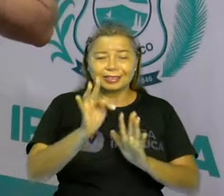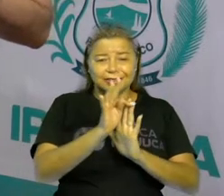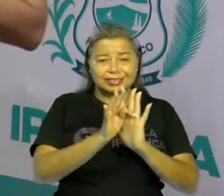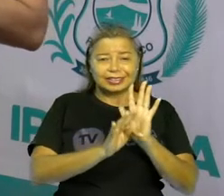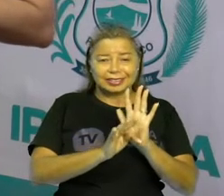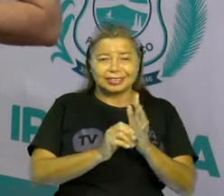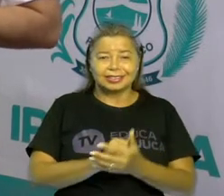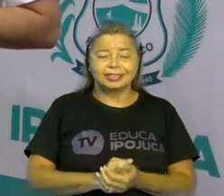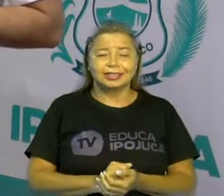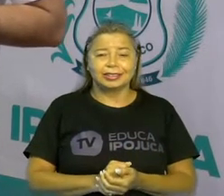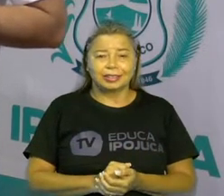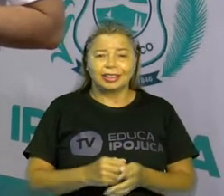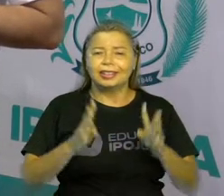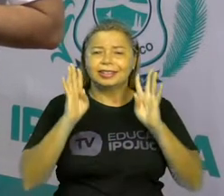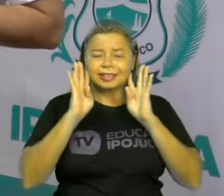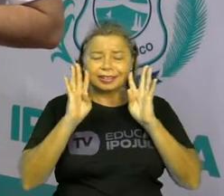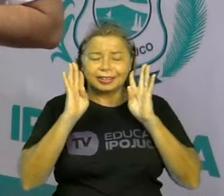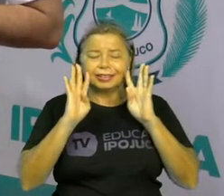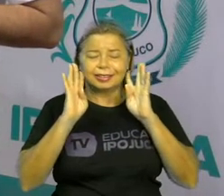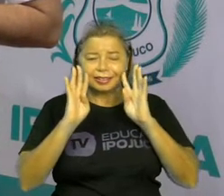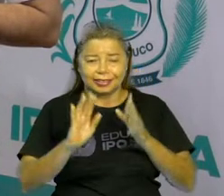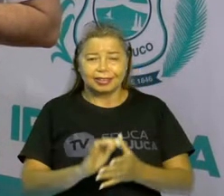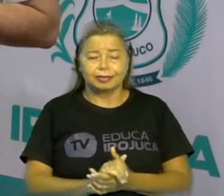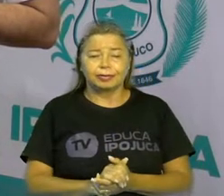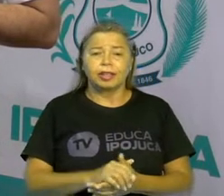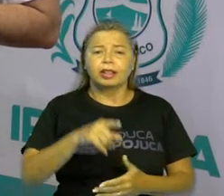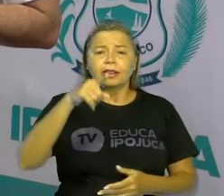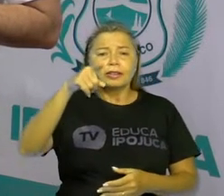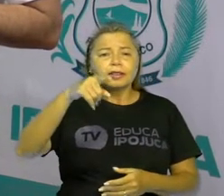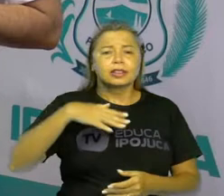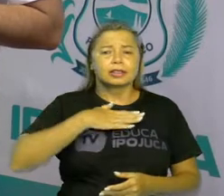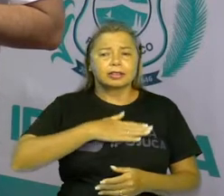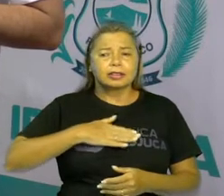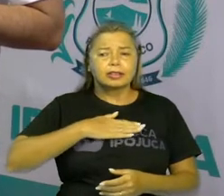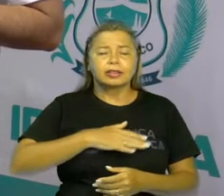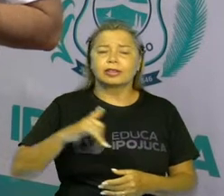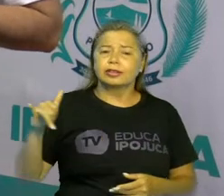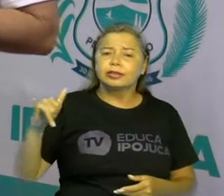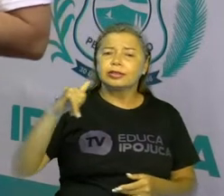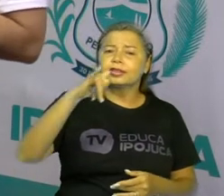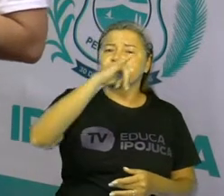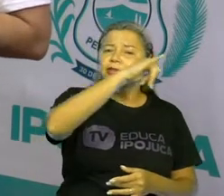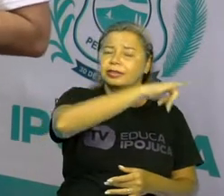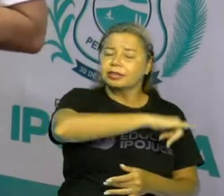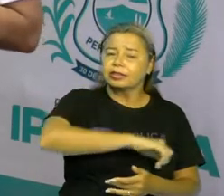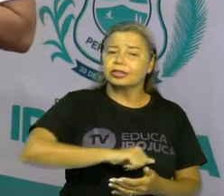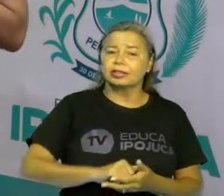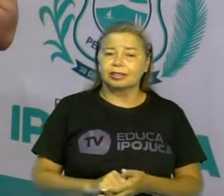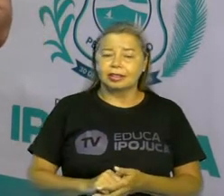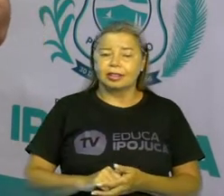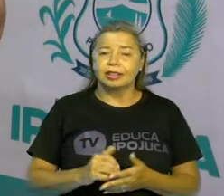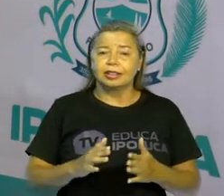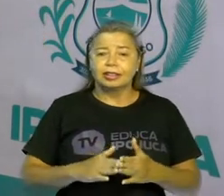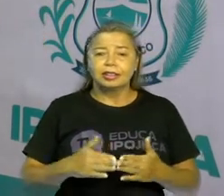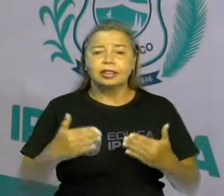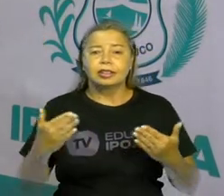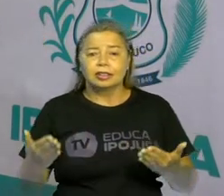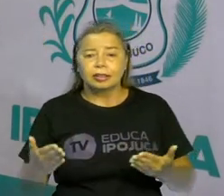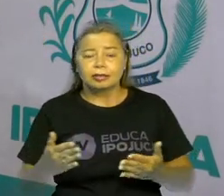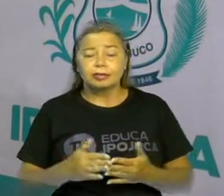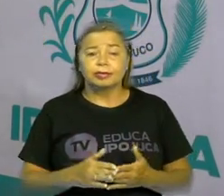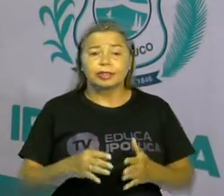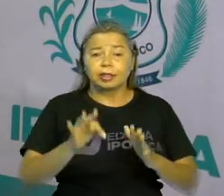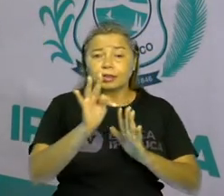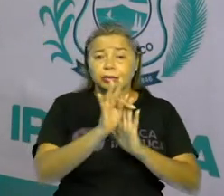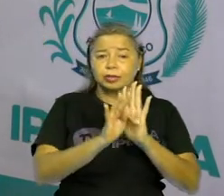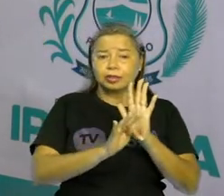aí, vocês também gostam de viajar? É muito legal, né, viajar. E vocês viram, esta viagem ela é um